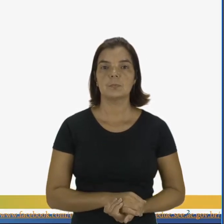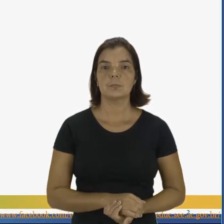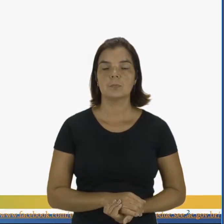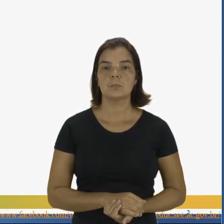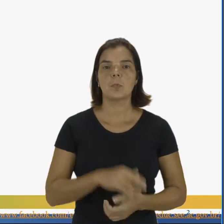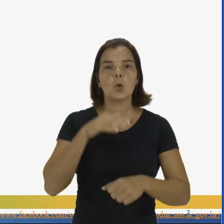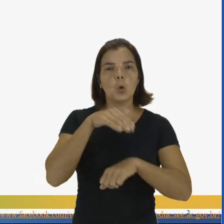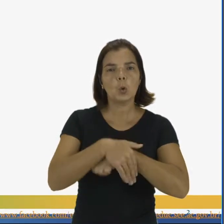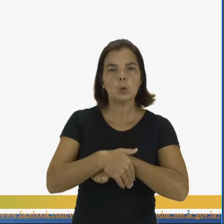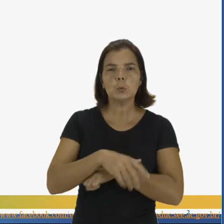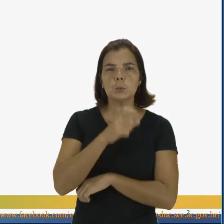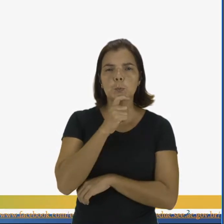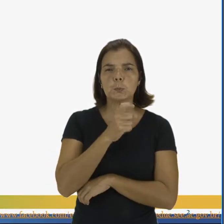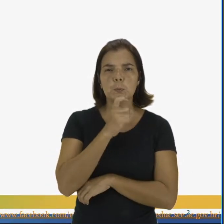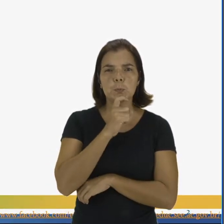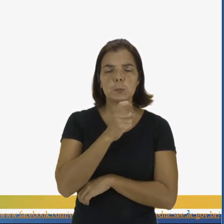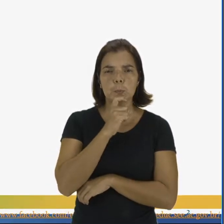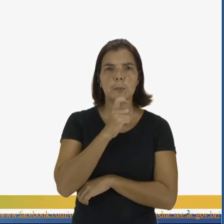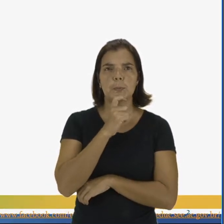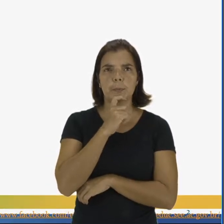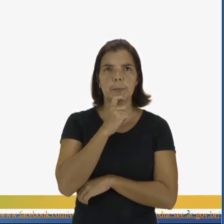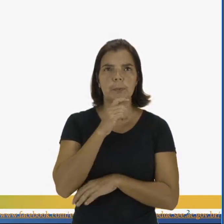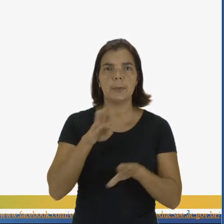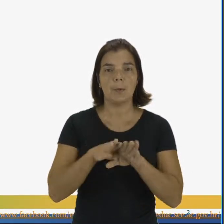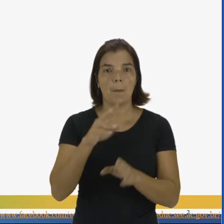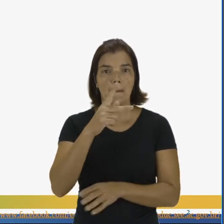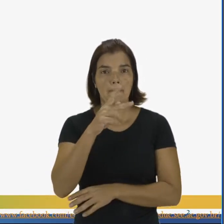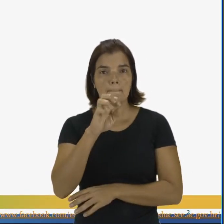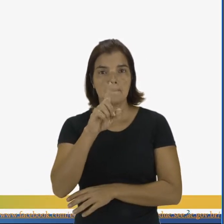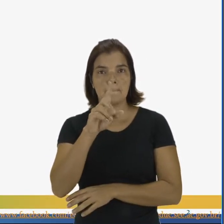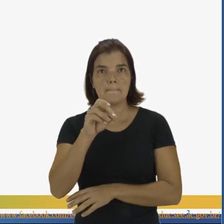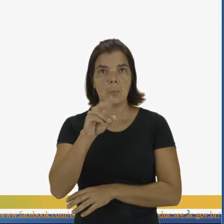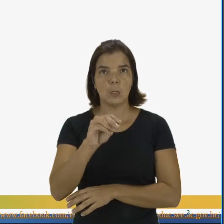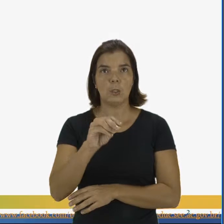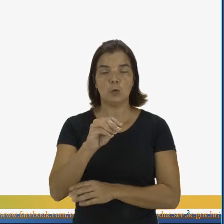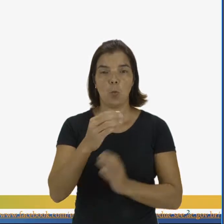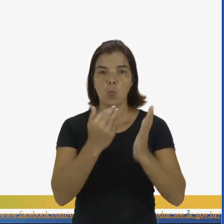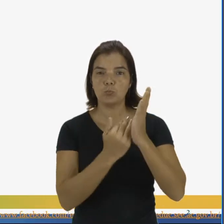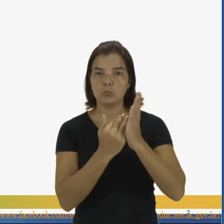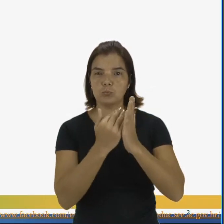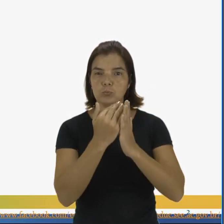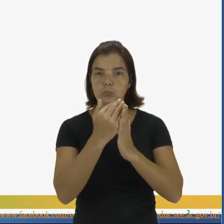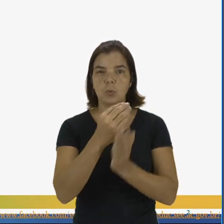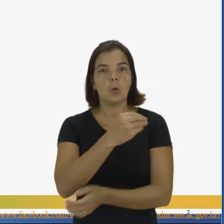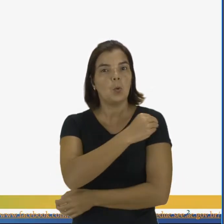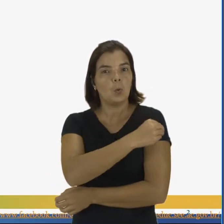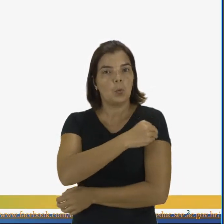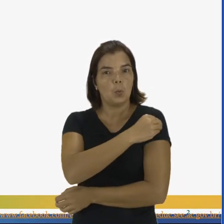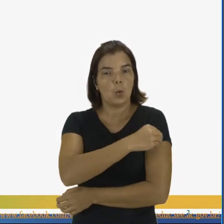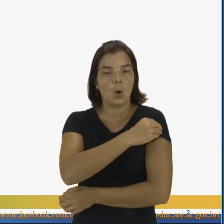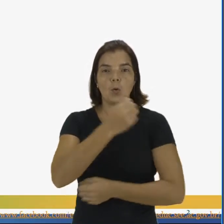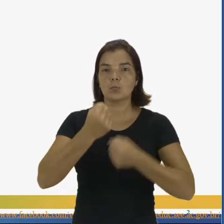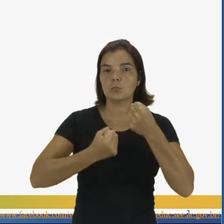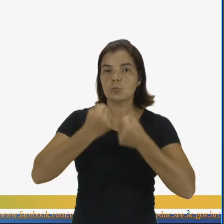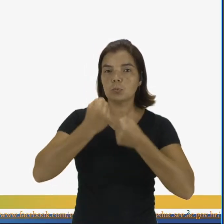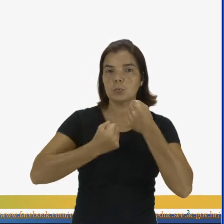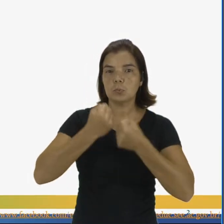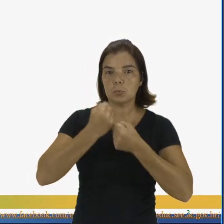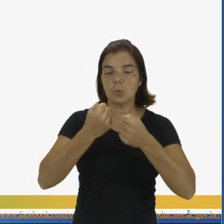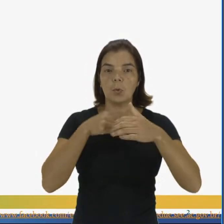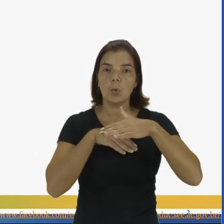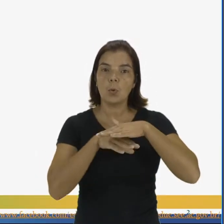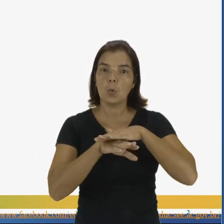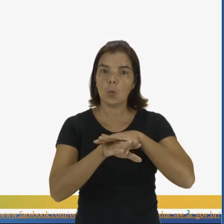Em uma noite fria, Pedro preencheu totalmente com álcool o tanque de seu automóvel e, logo em seguida,